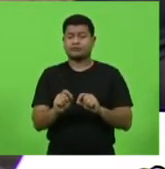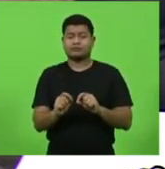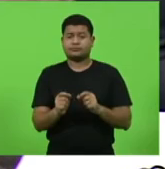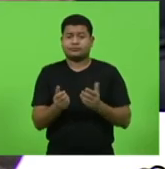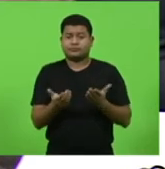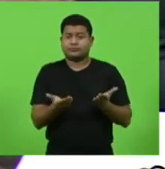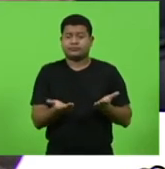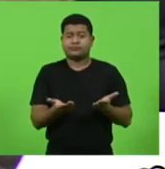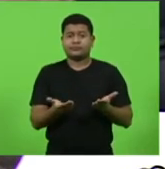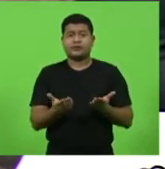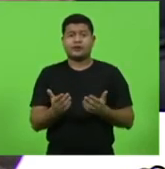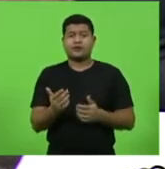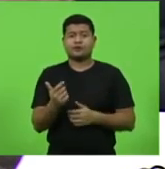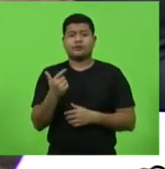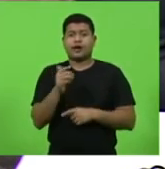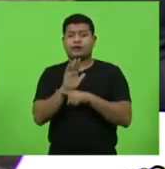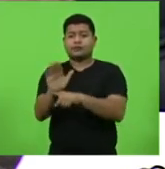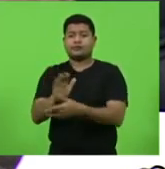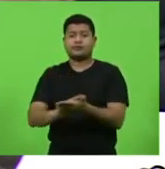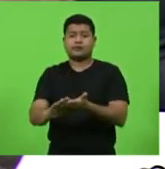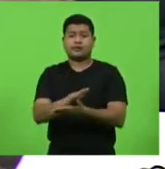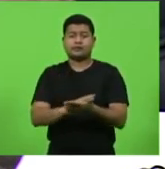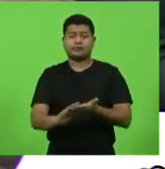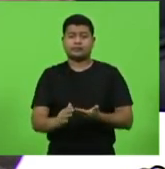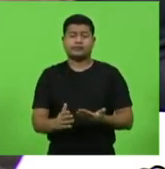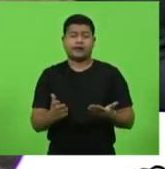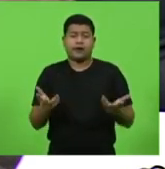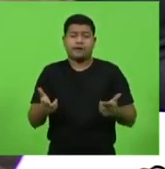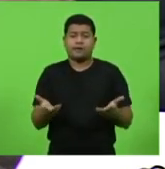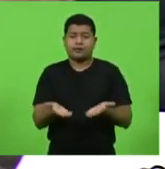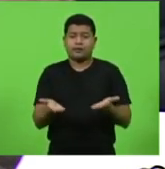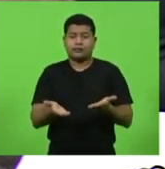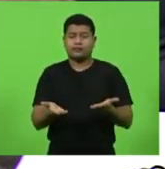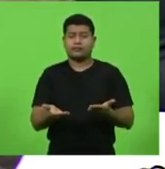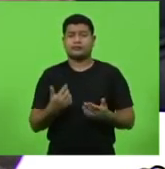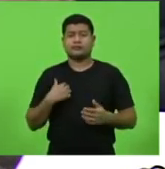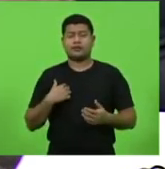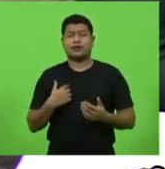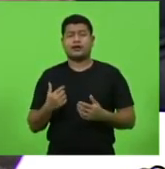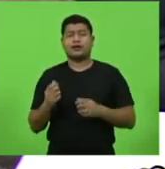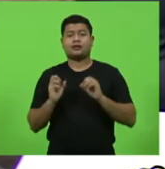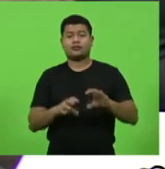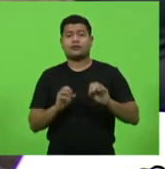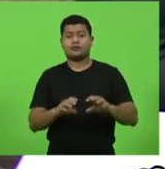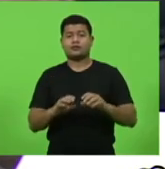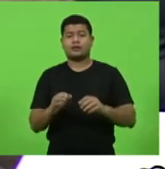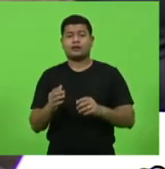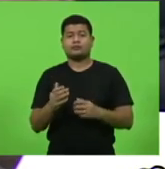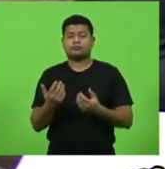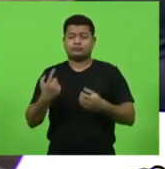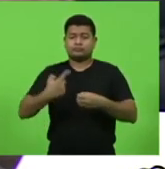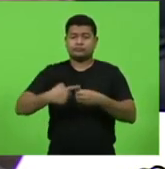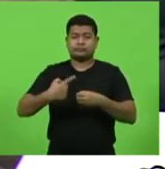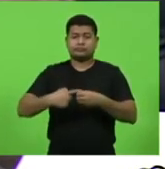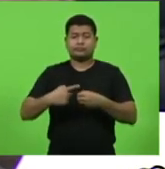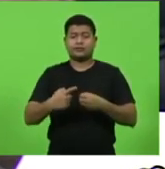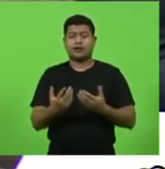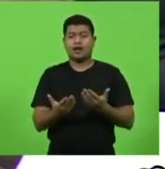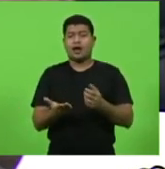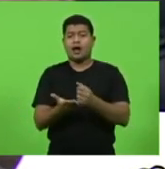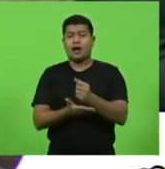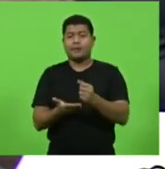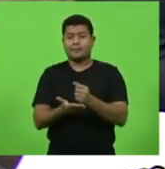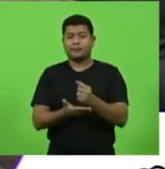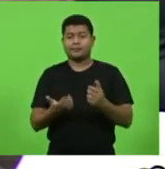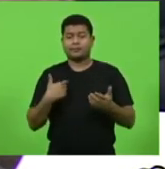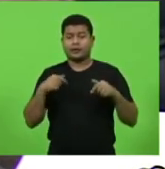como ficaram, nesse caso, da educação municipal básica em Florianópolis. Eu lamento muito que tenha demorado. Florianópolis se